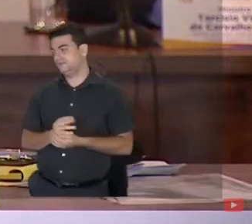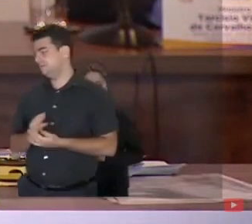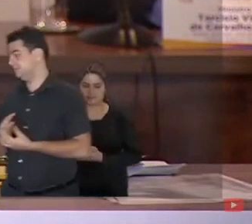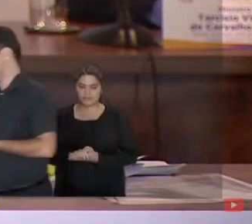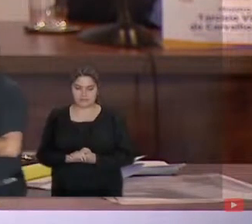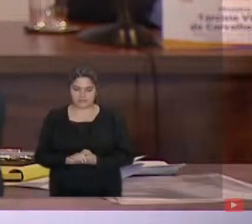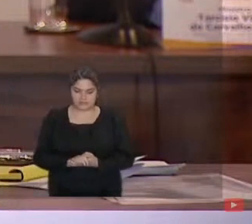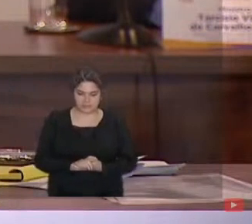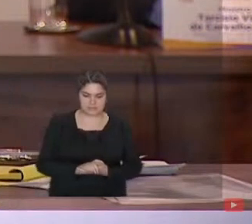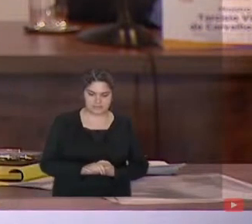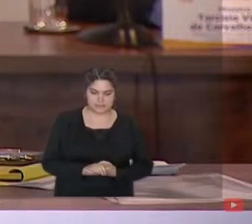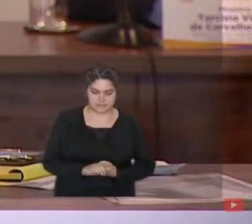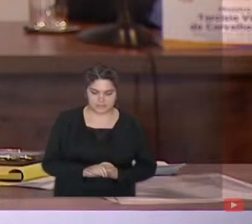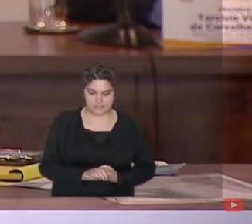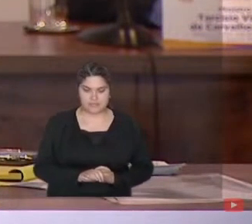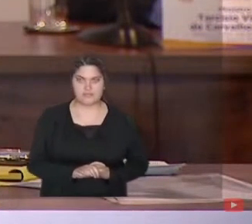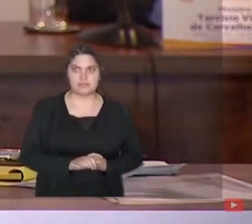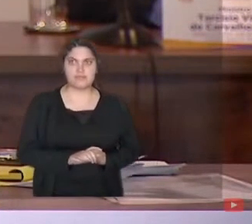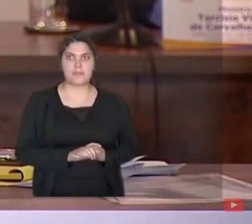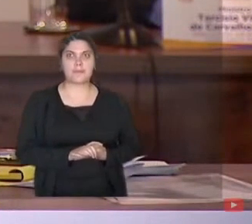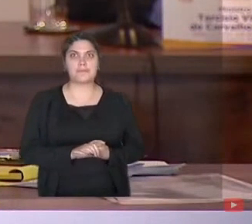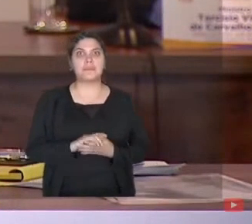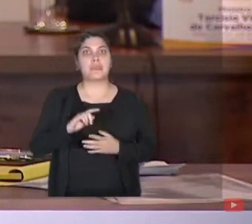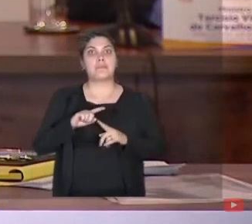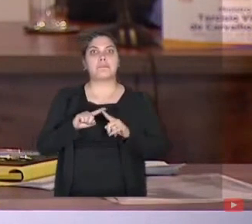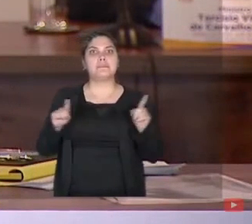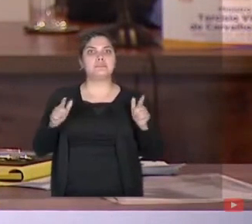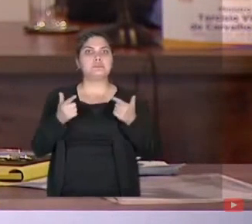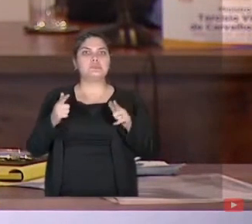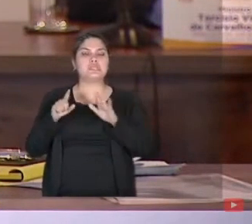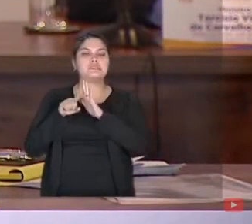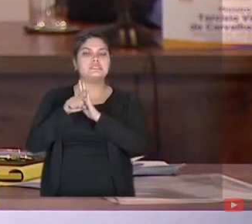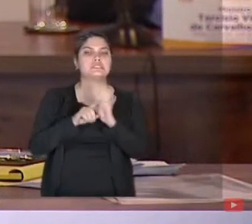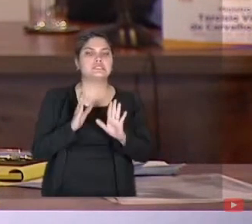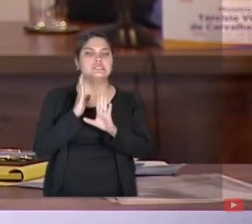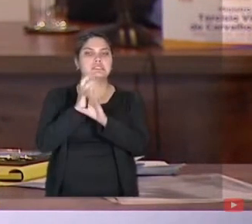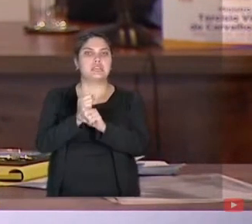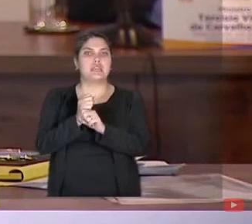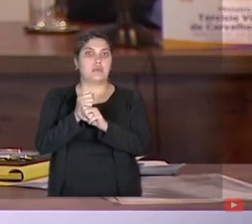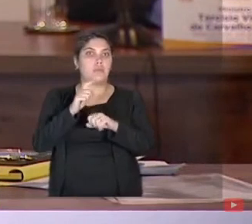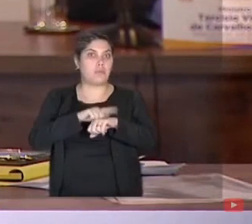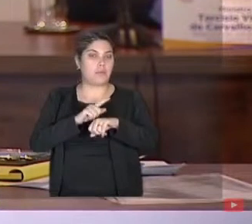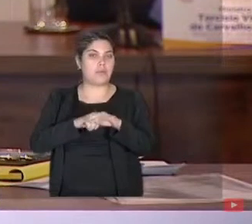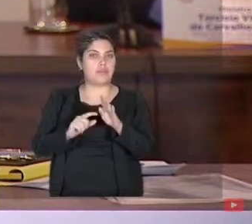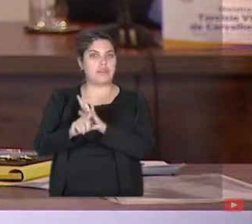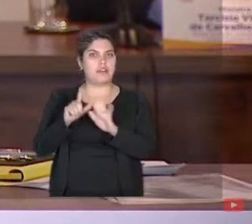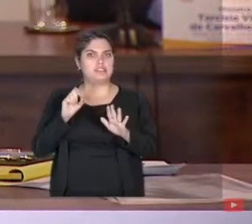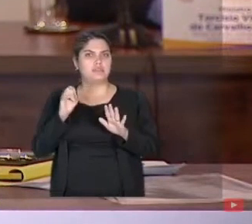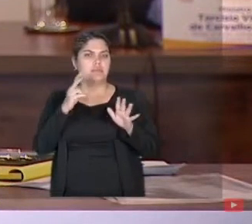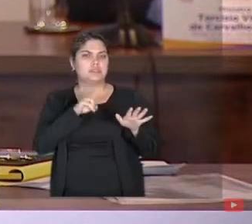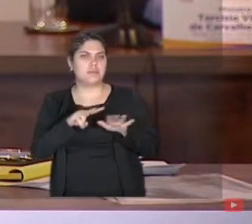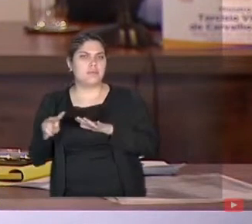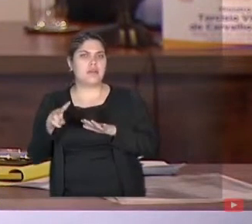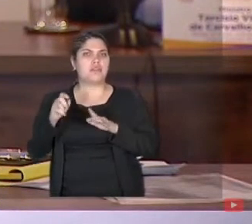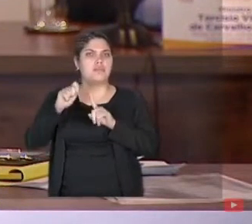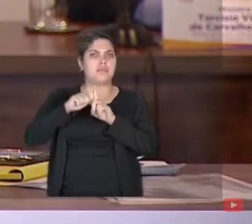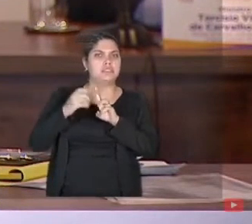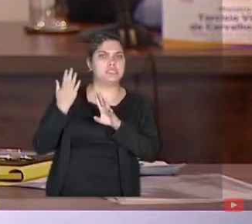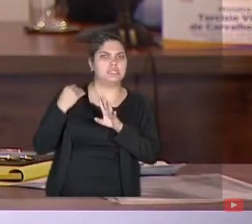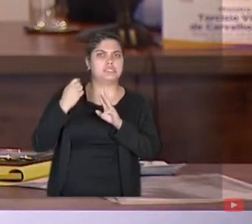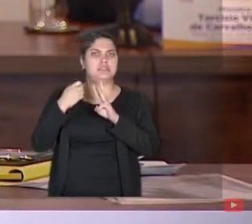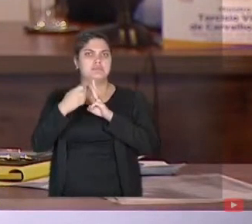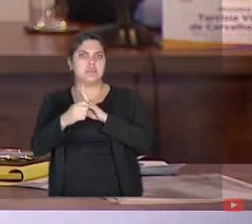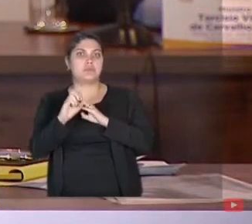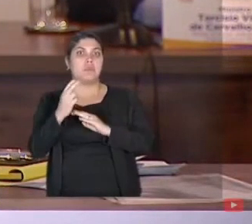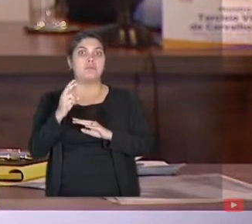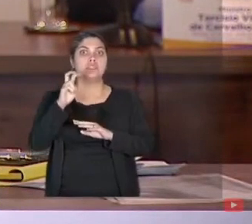mas não há uma apuração de em que momento antes, se foi uma semana antes, um mês antes, 3 meses